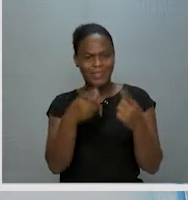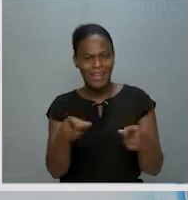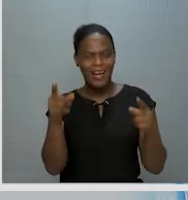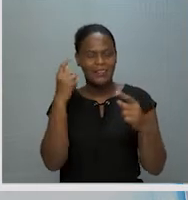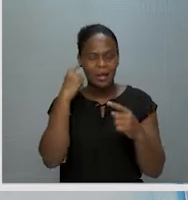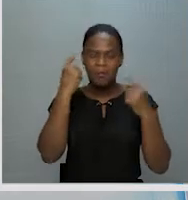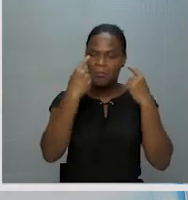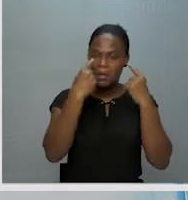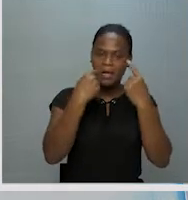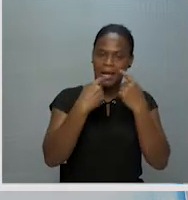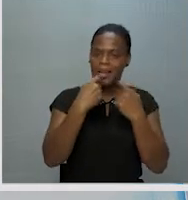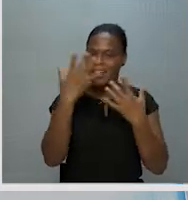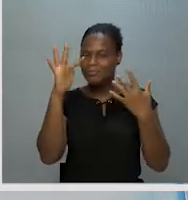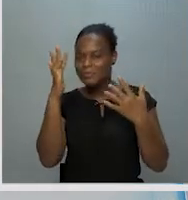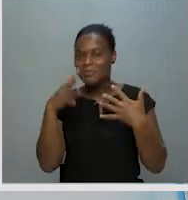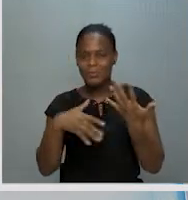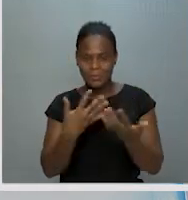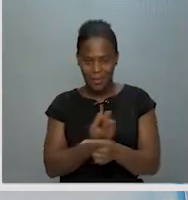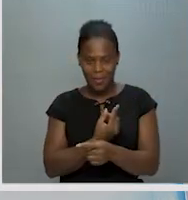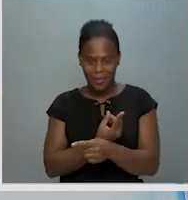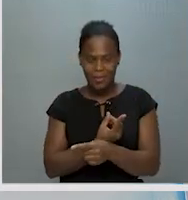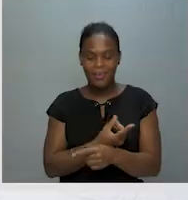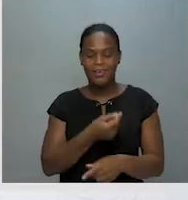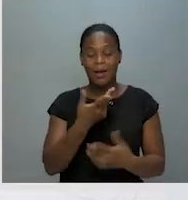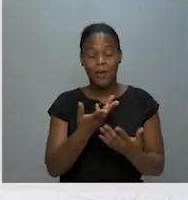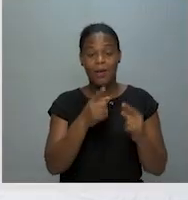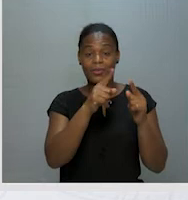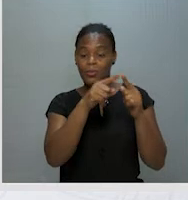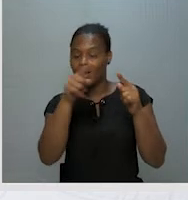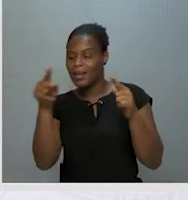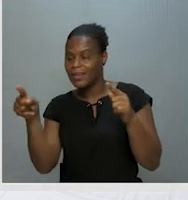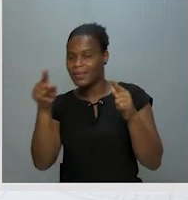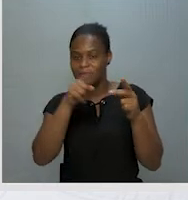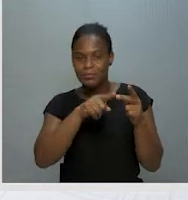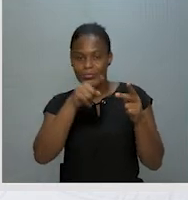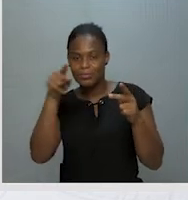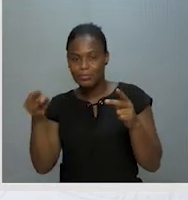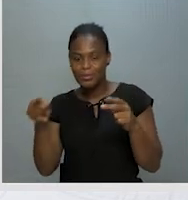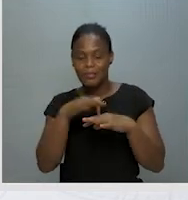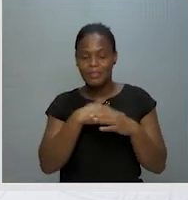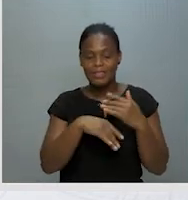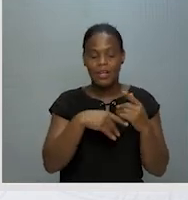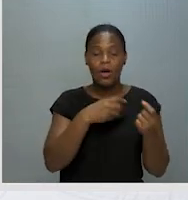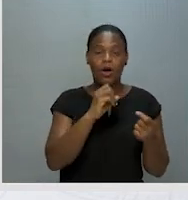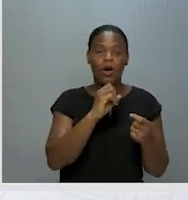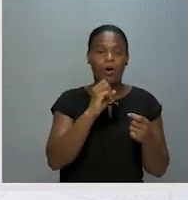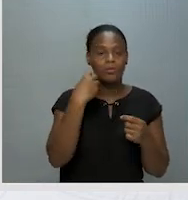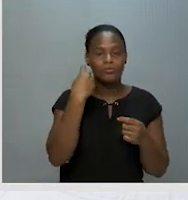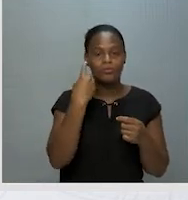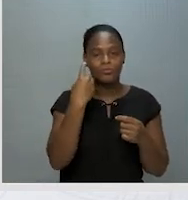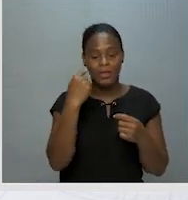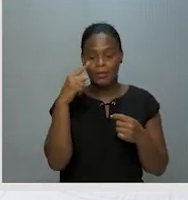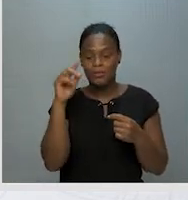está por aí fora, e estabeleçam corretamente a ligação entre os órgãos e os seus